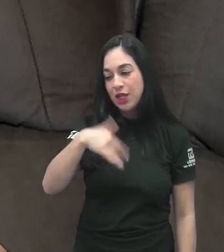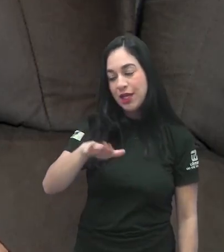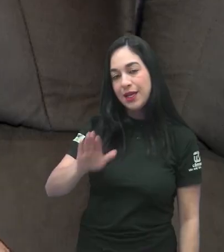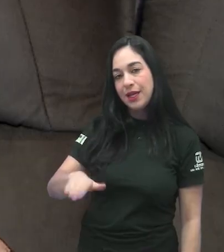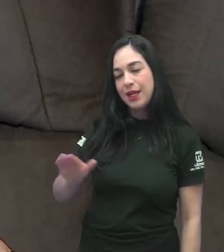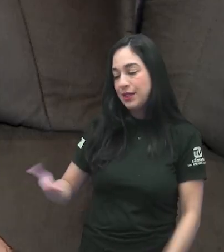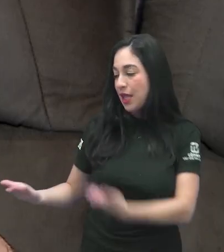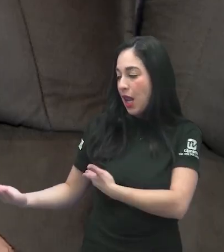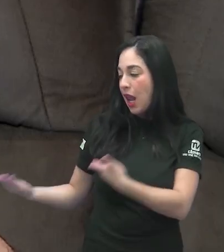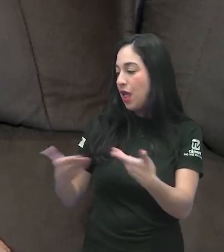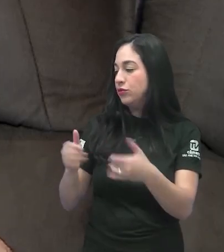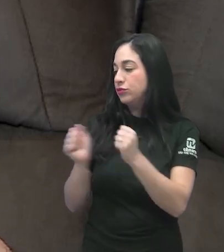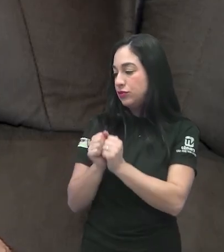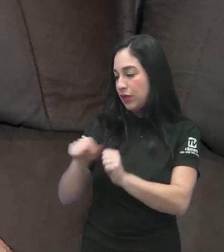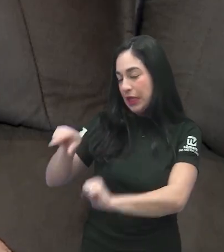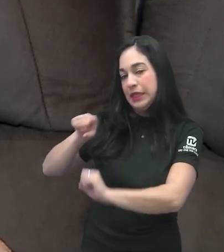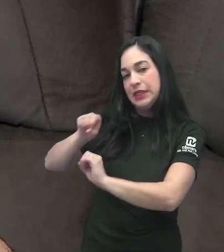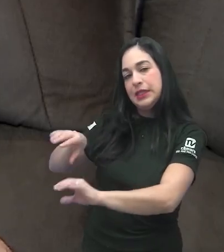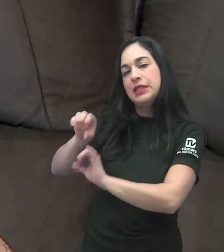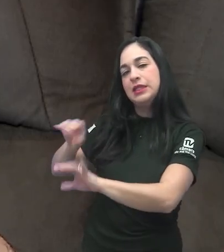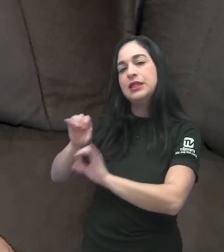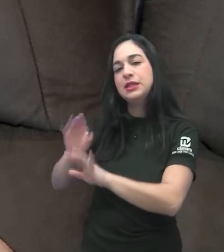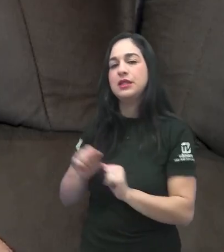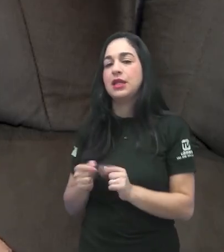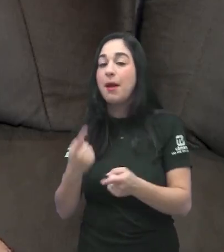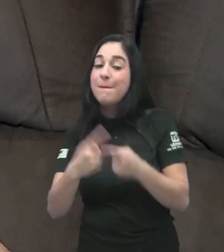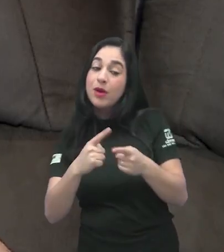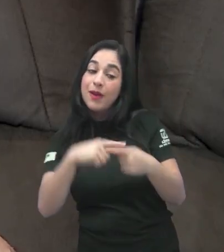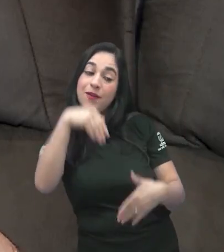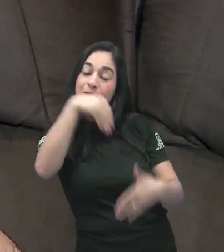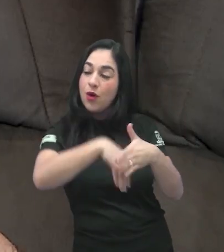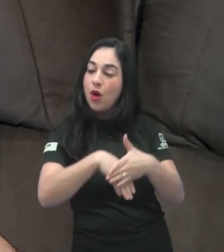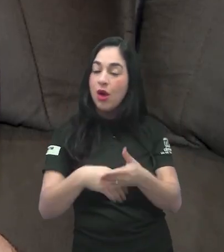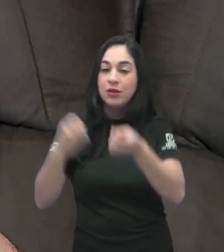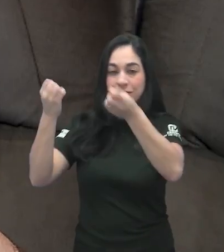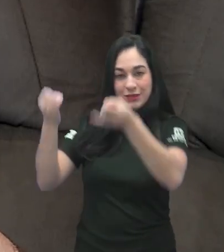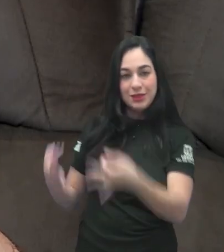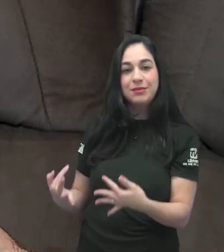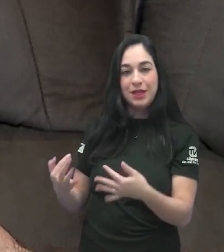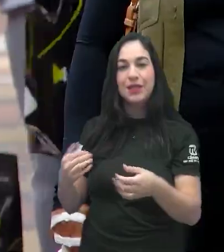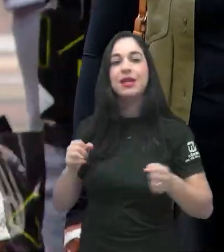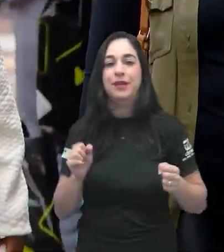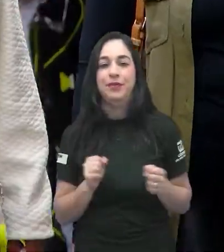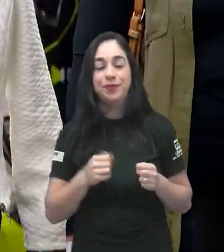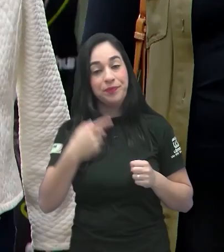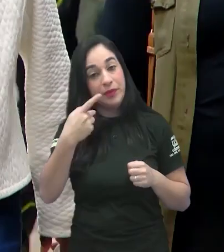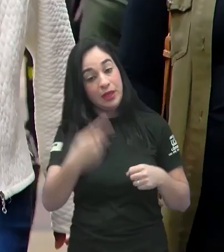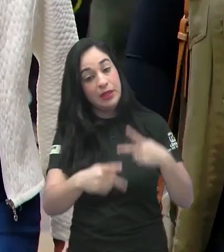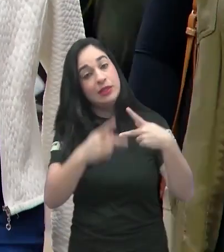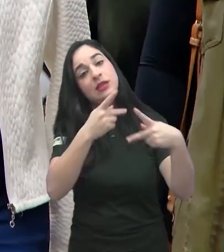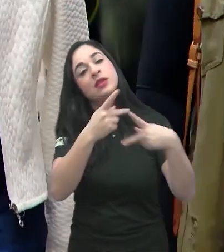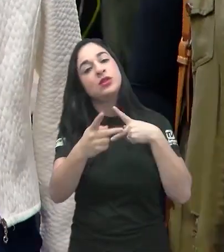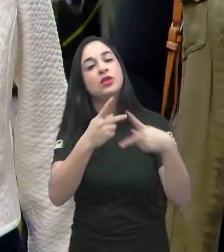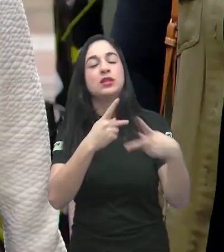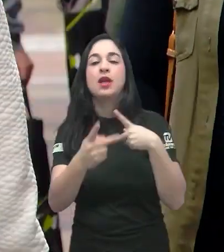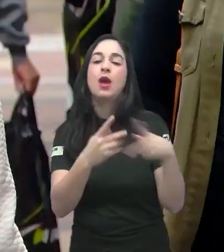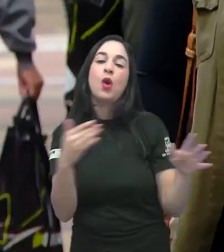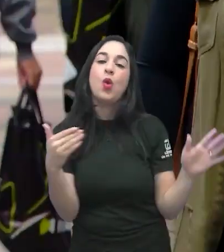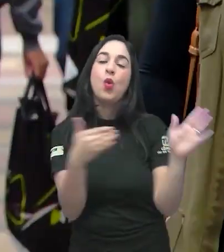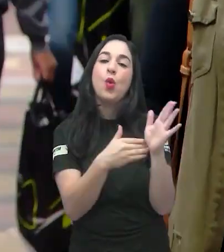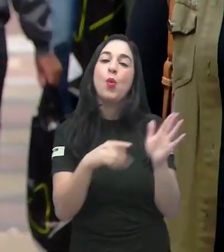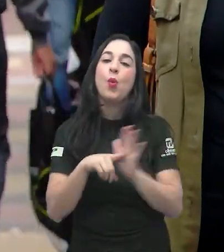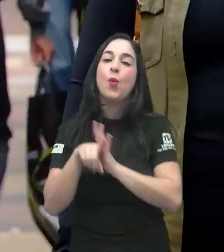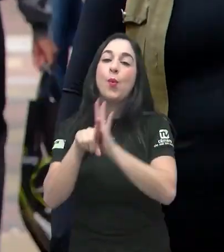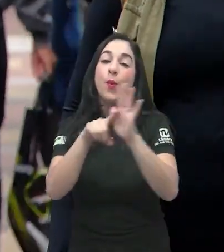importante para a criança crescer com aquele pensamento. Por que está sendo desse jeito, né? Em São José dos Campos,